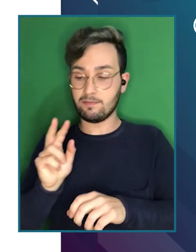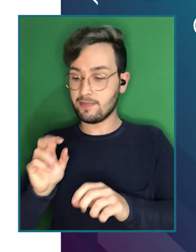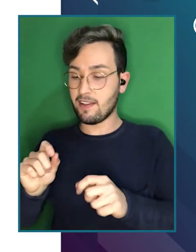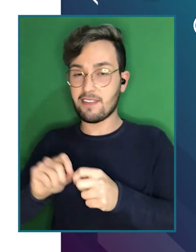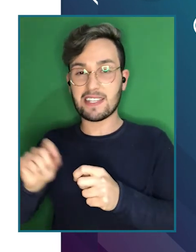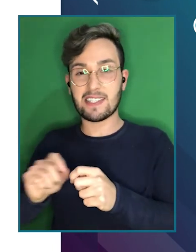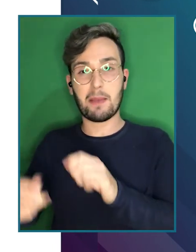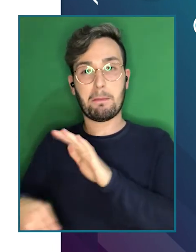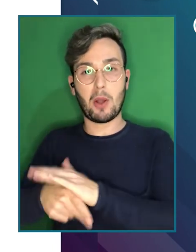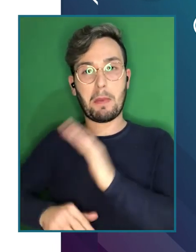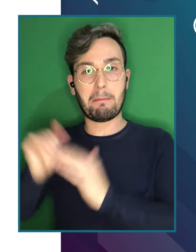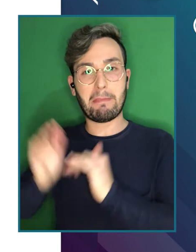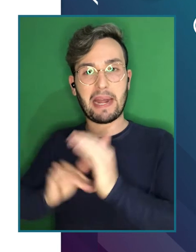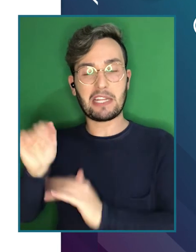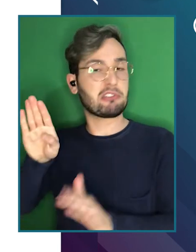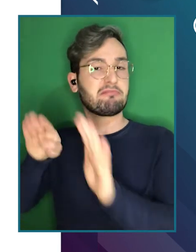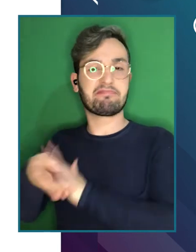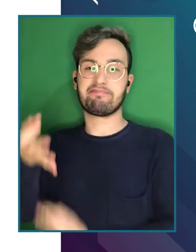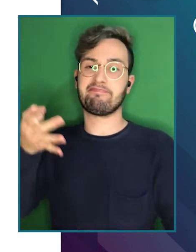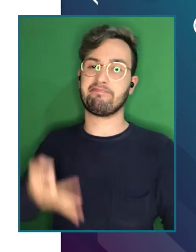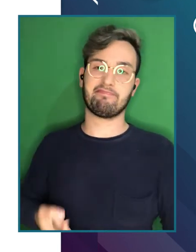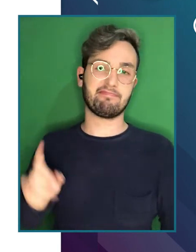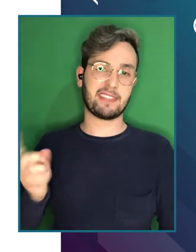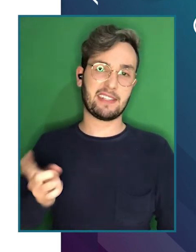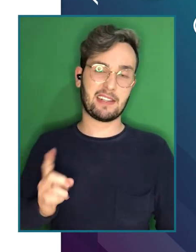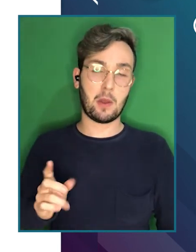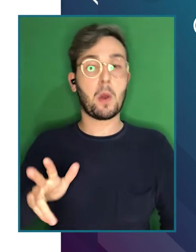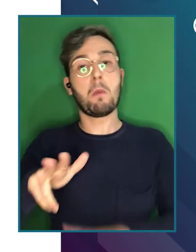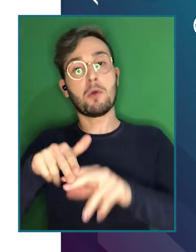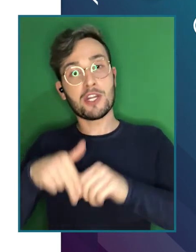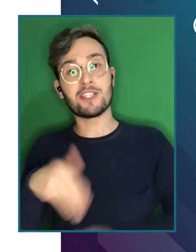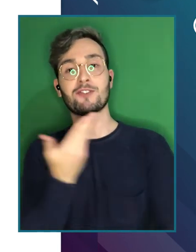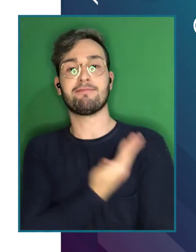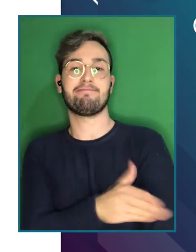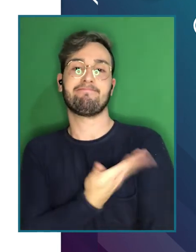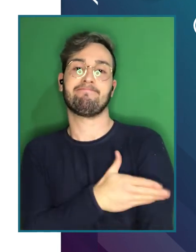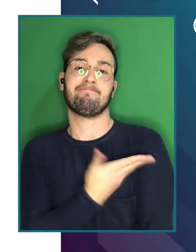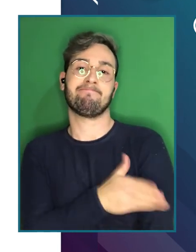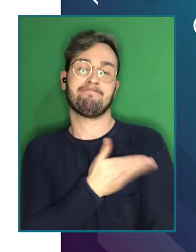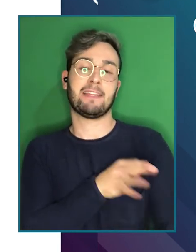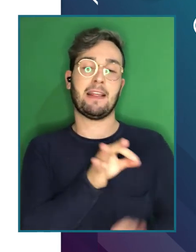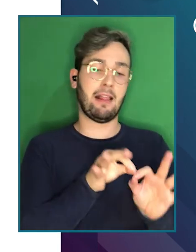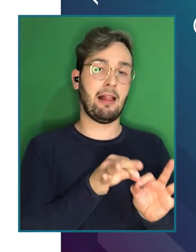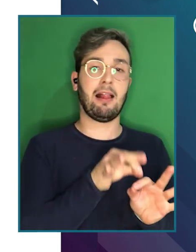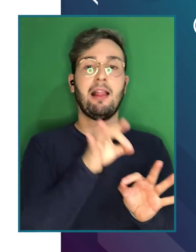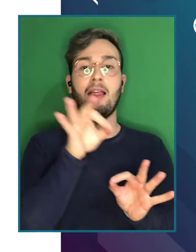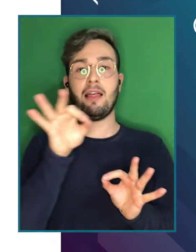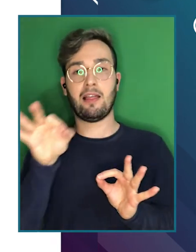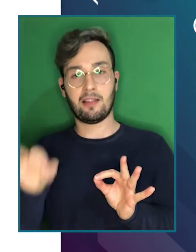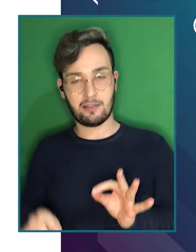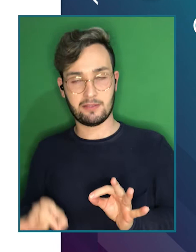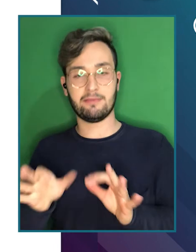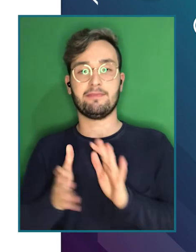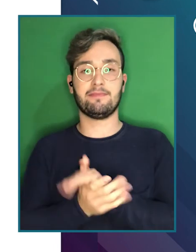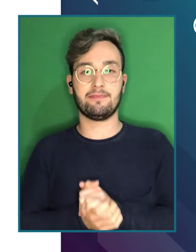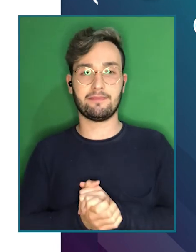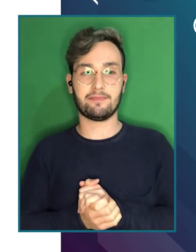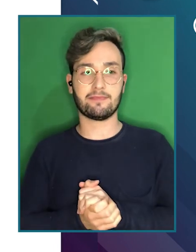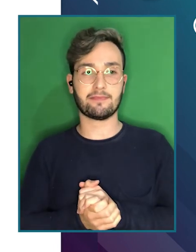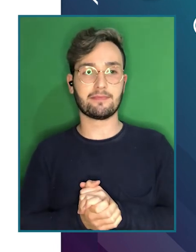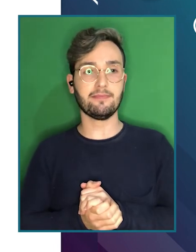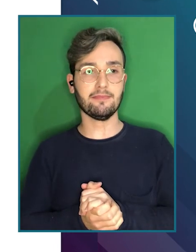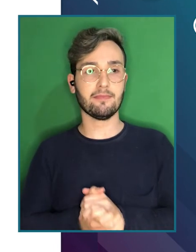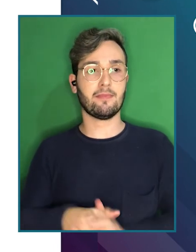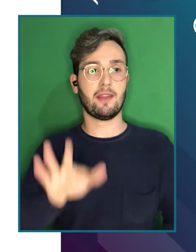um manuseio inadequado. Por isso, a necessidade de ensaios ao longo de todas essas etapas se faz